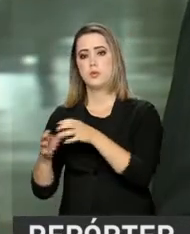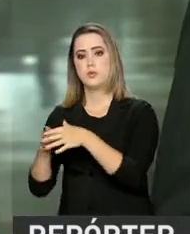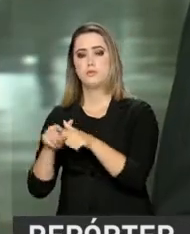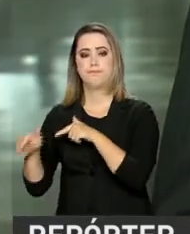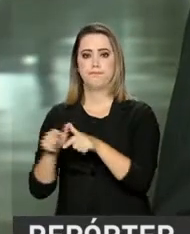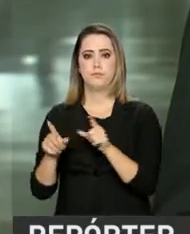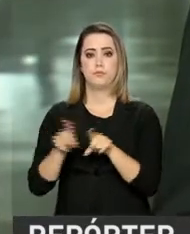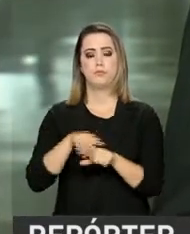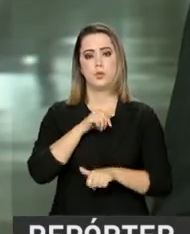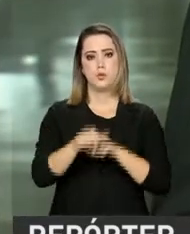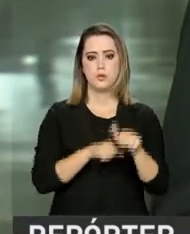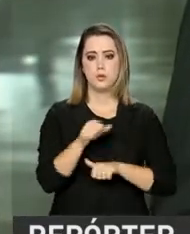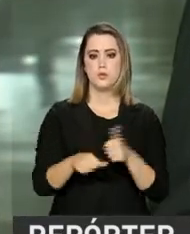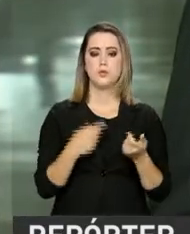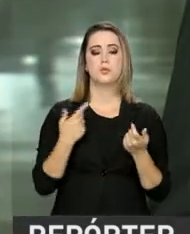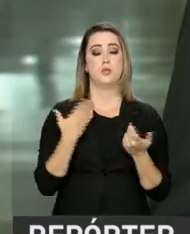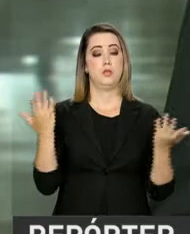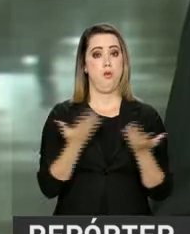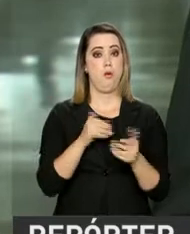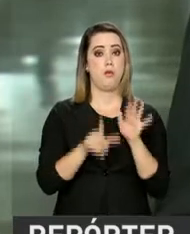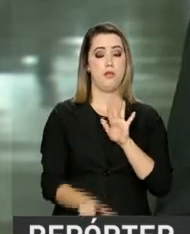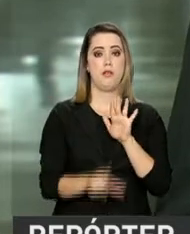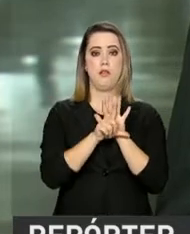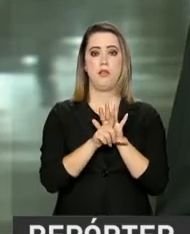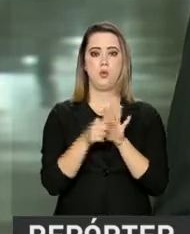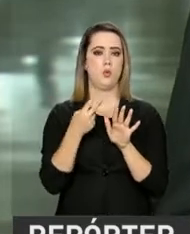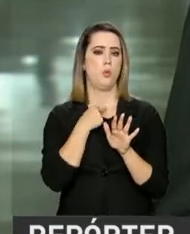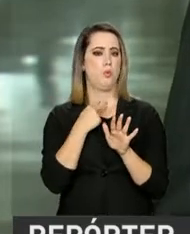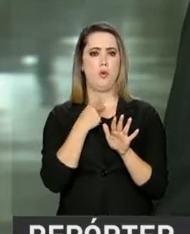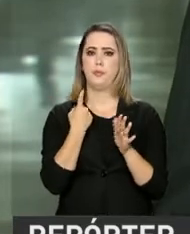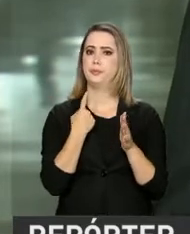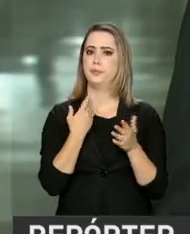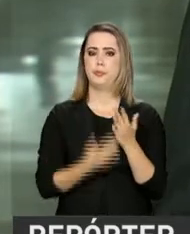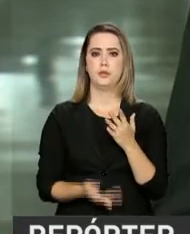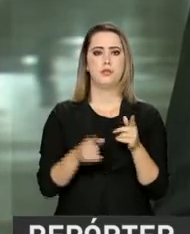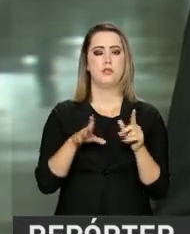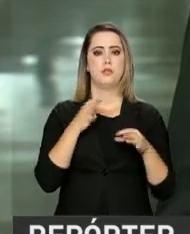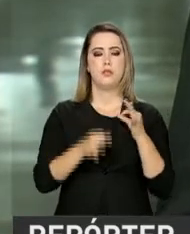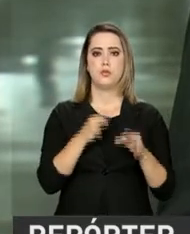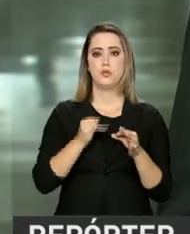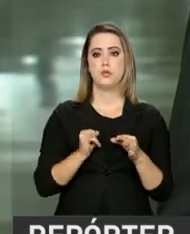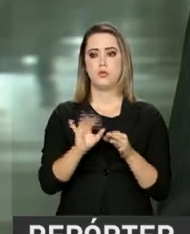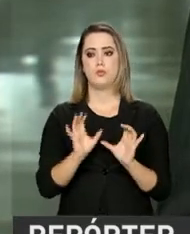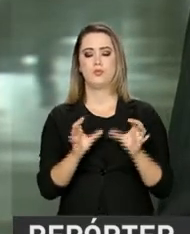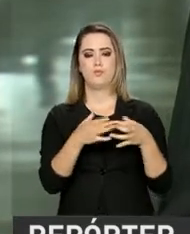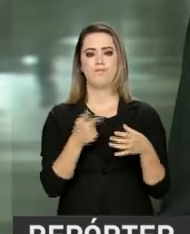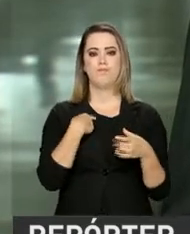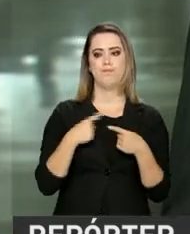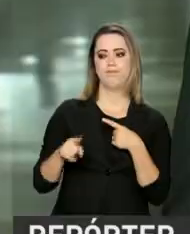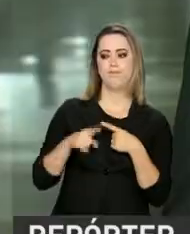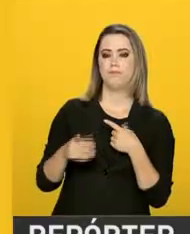esses acordos passam a ter força de lei e não podem ser derrubados na justiça caso alguma parte se sinta